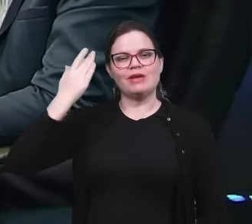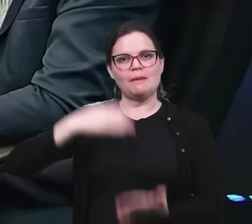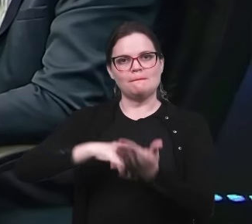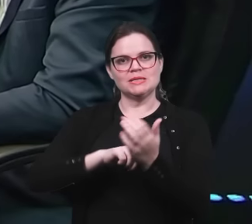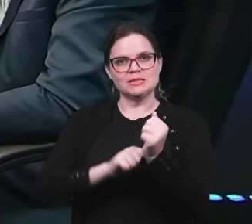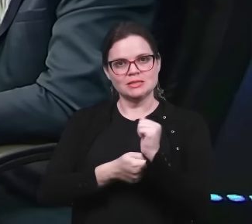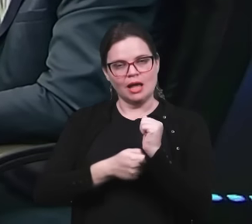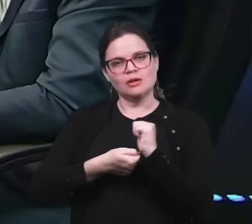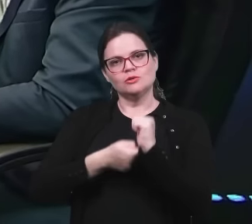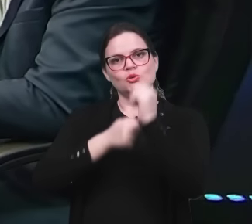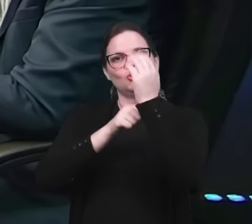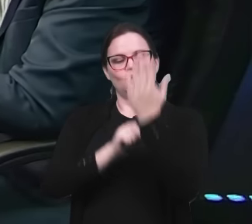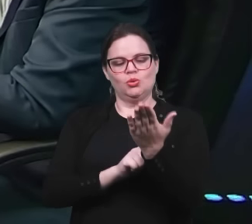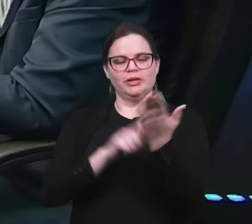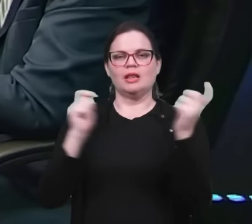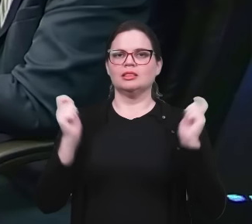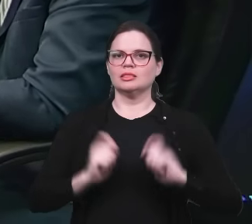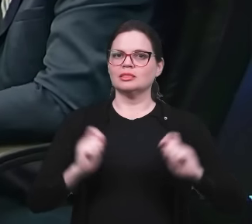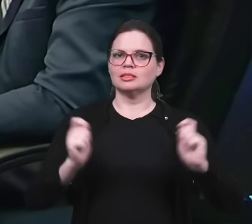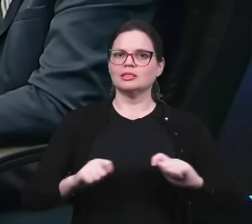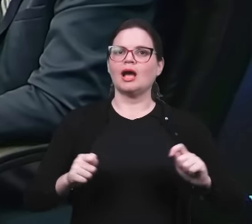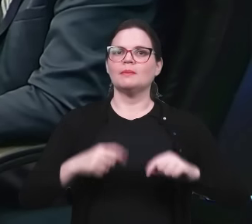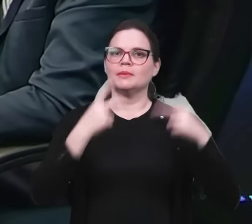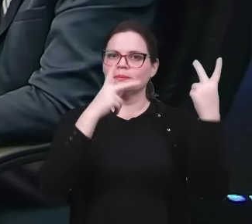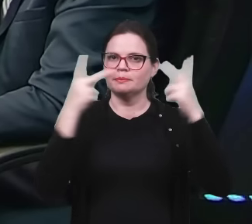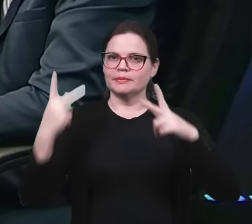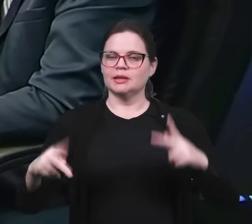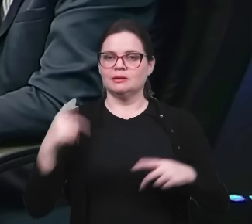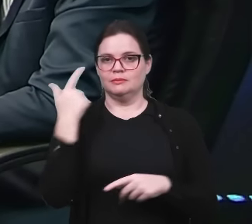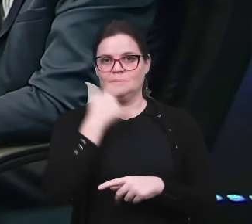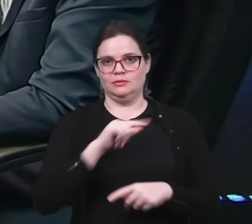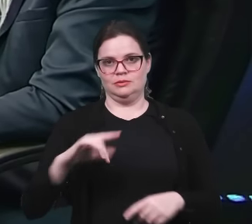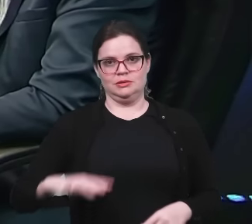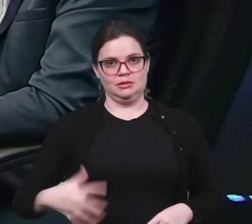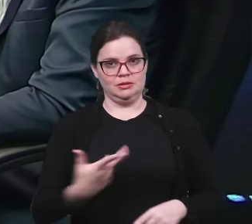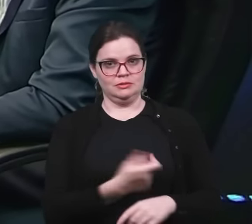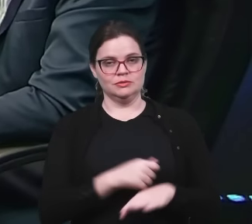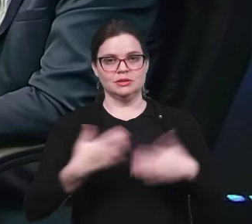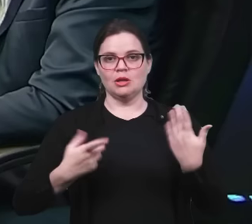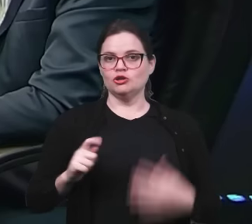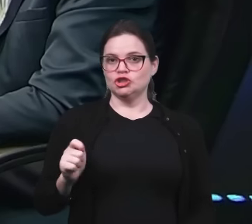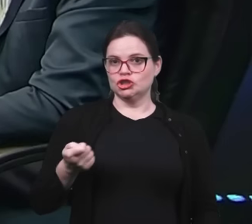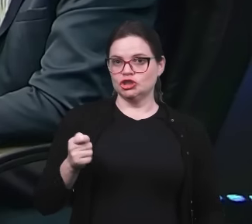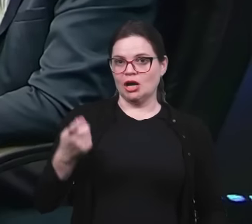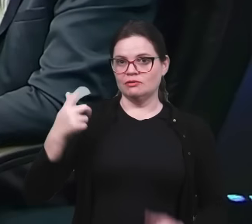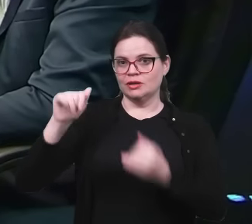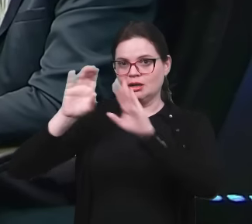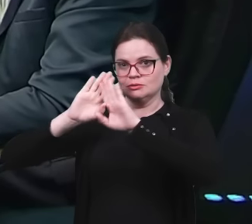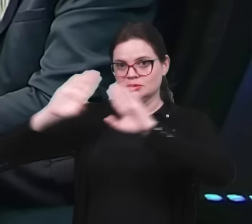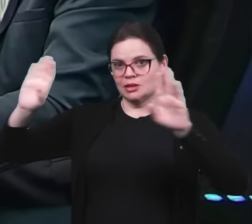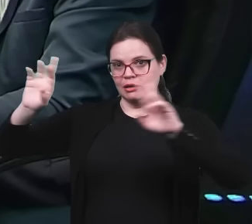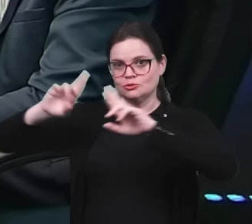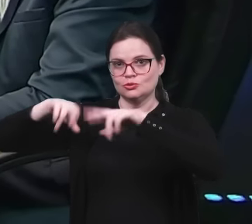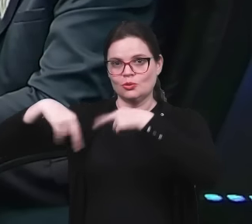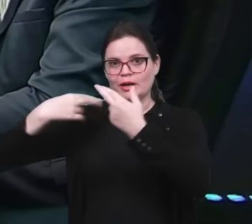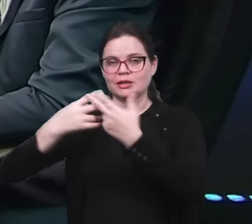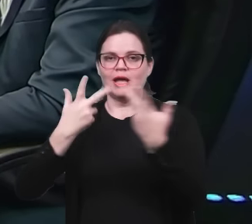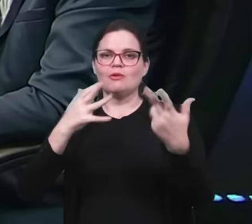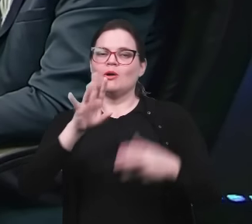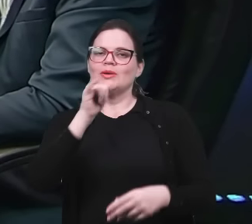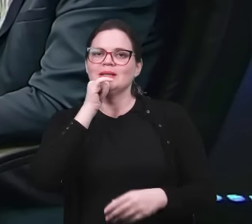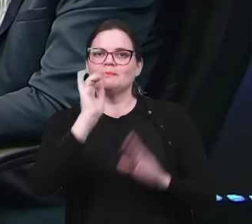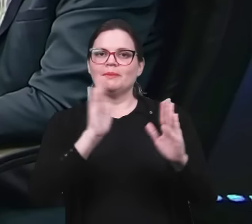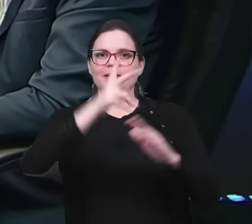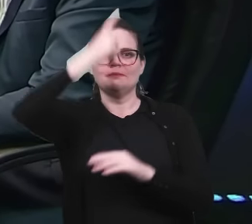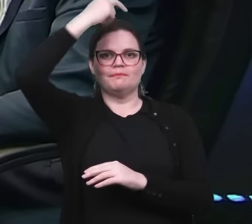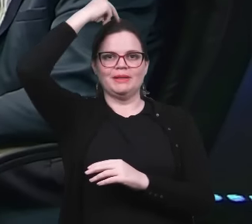que daria acesso a muitos à salvação. Então as chaves do reino foram usadas, por exemplo, no Pentecostes,